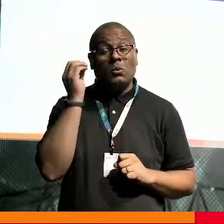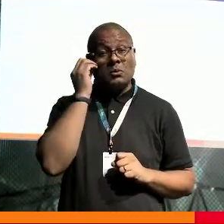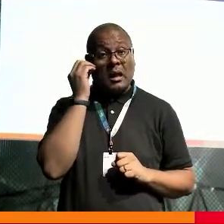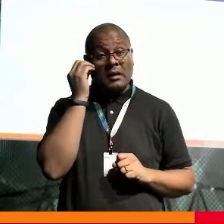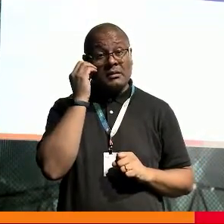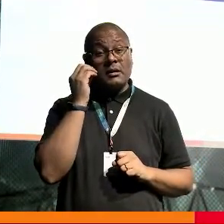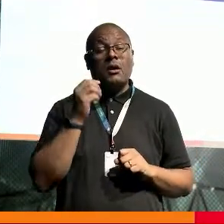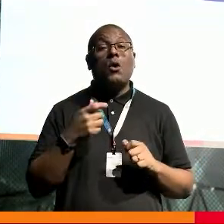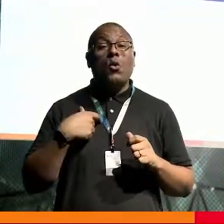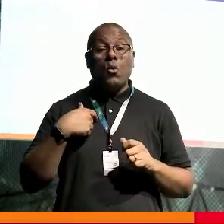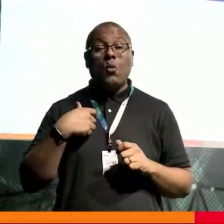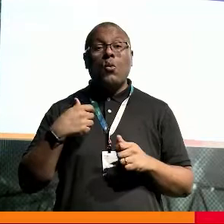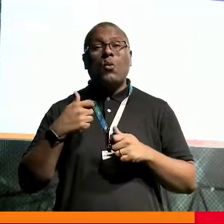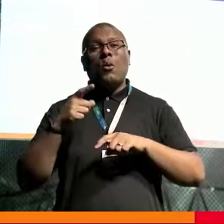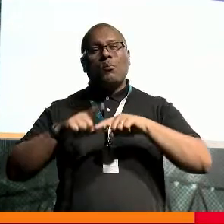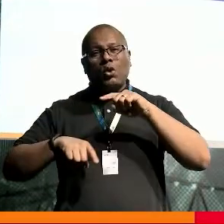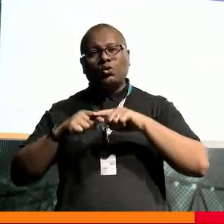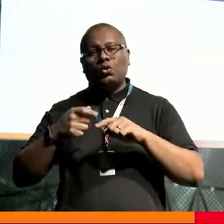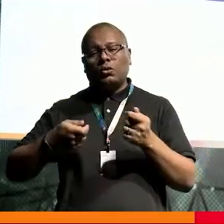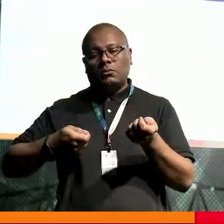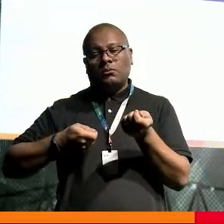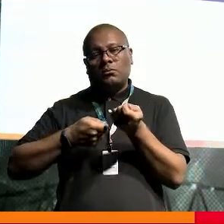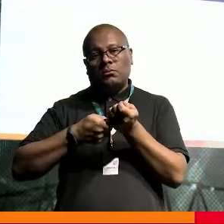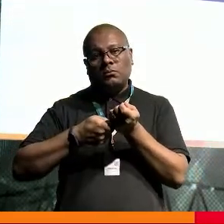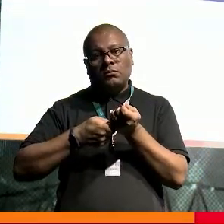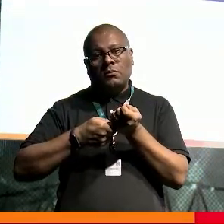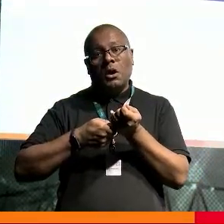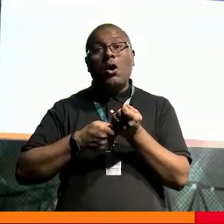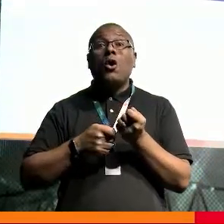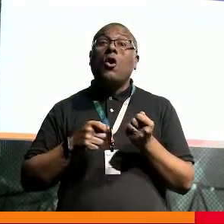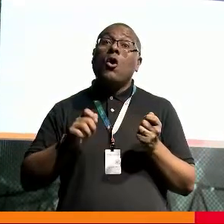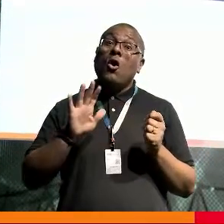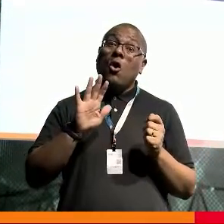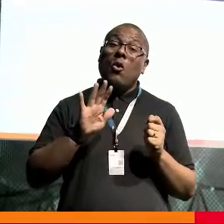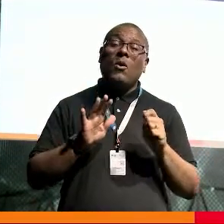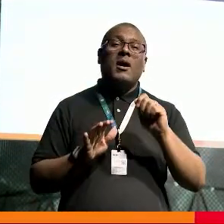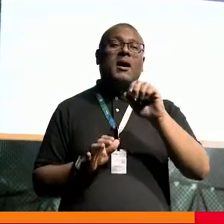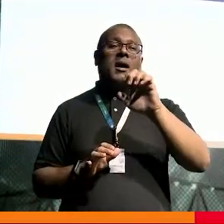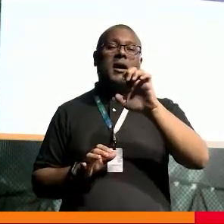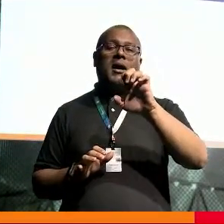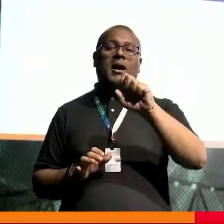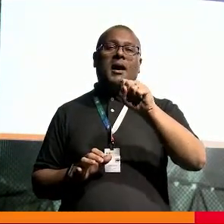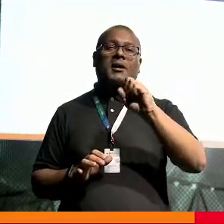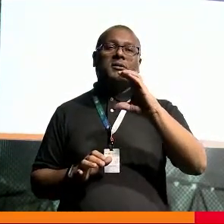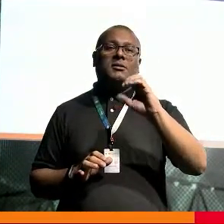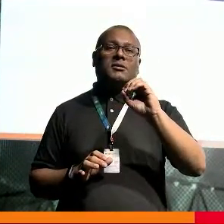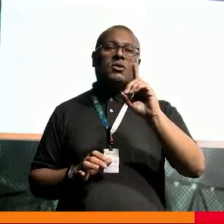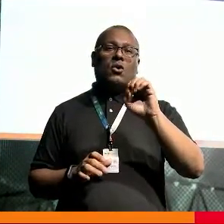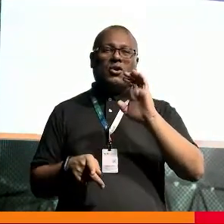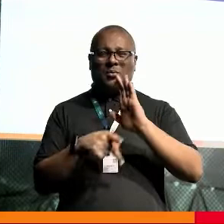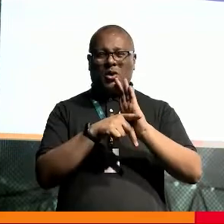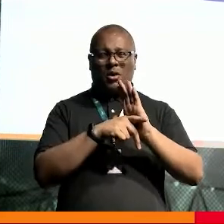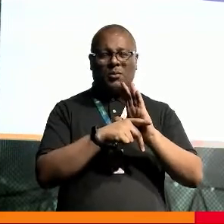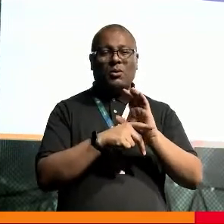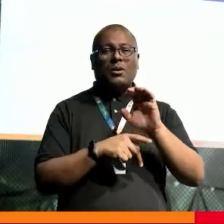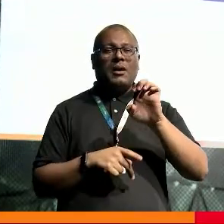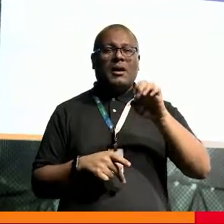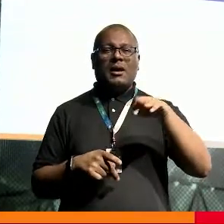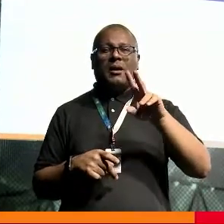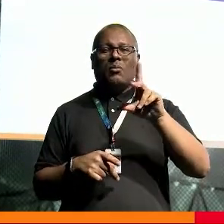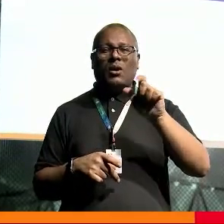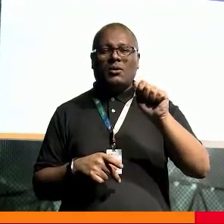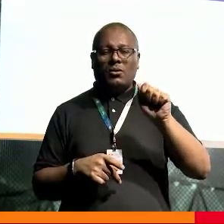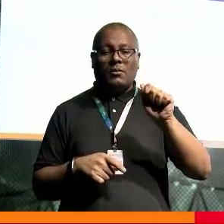device conectado ou usando o simulador do Xcode. Nós não temos, como existe no Android,